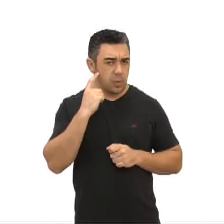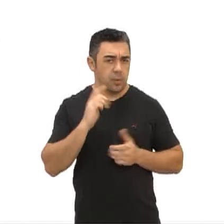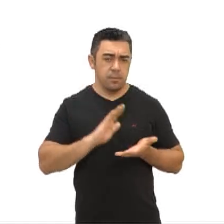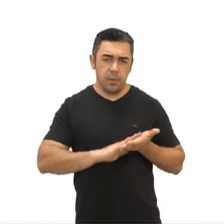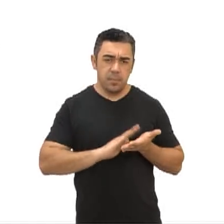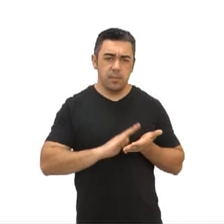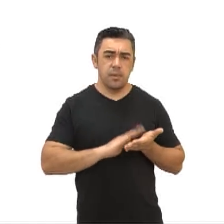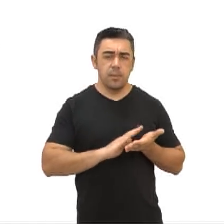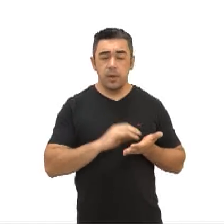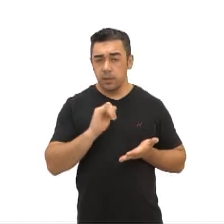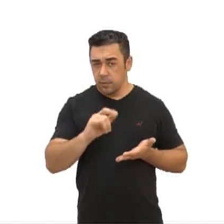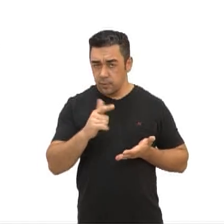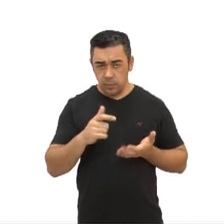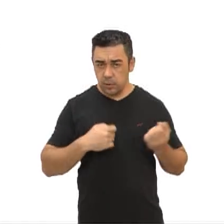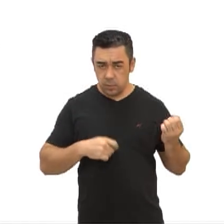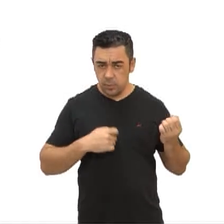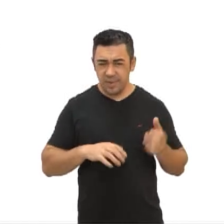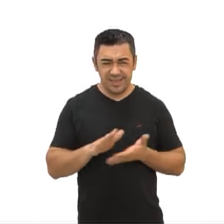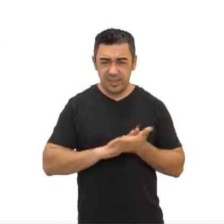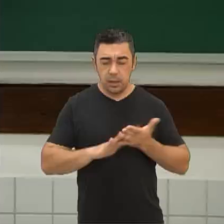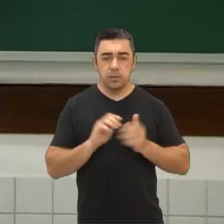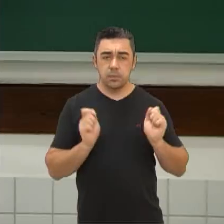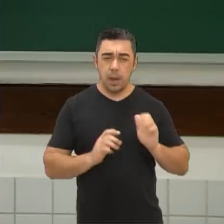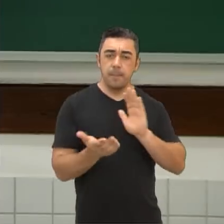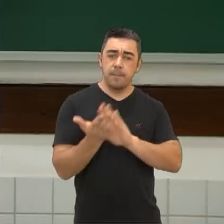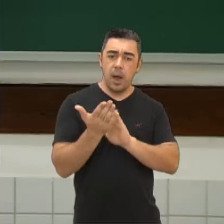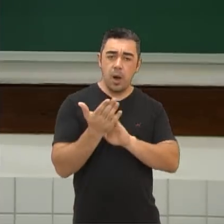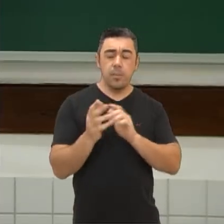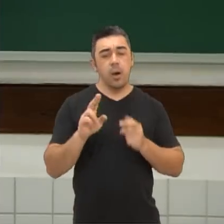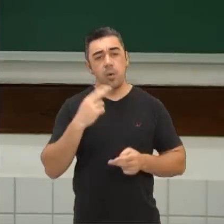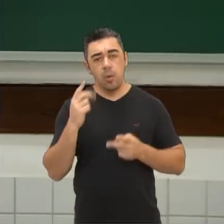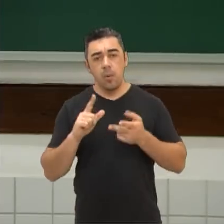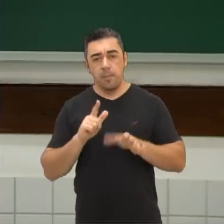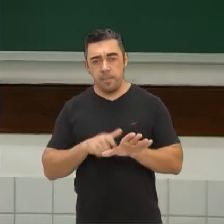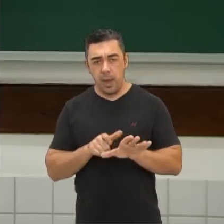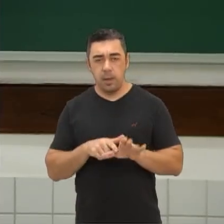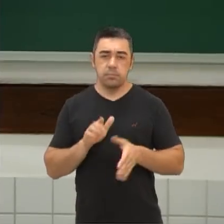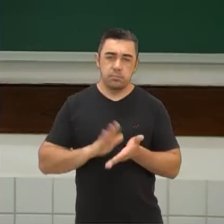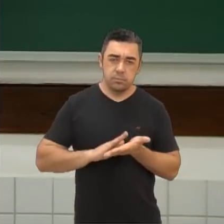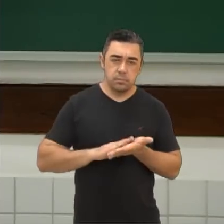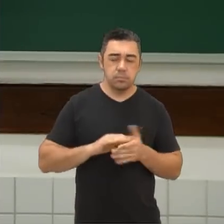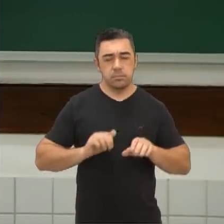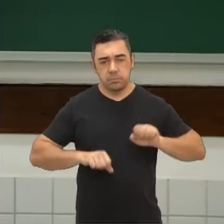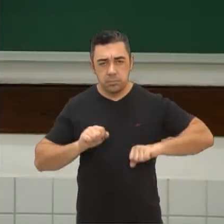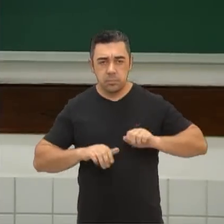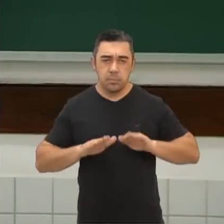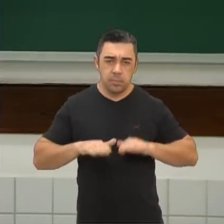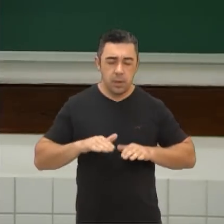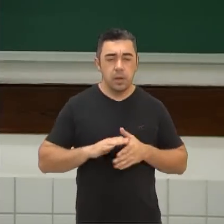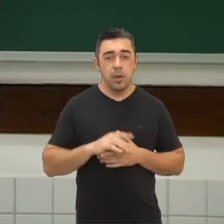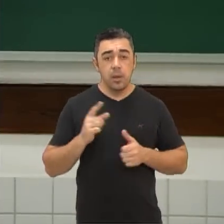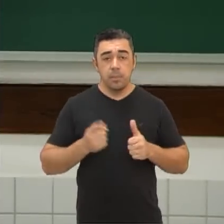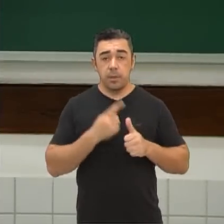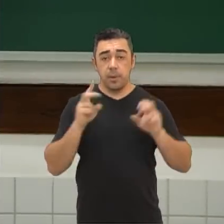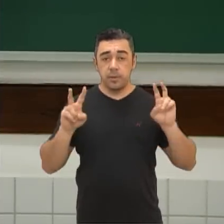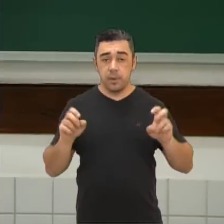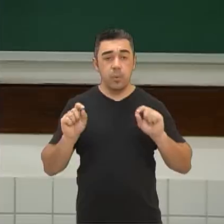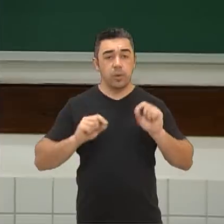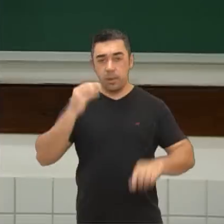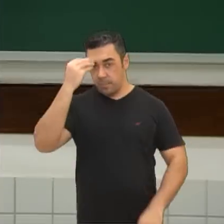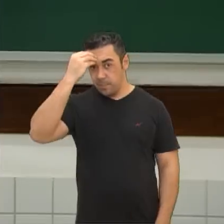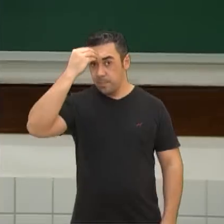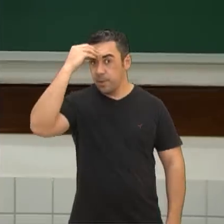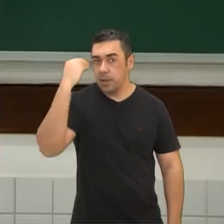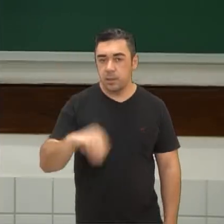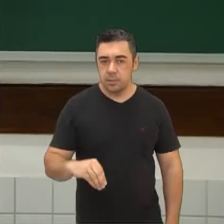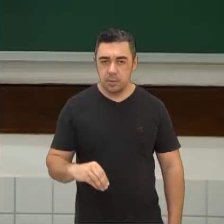vocês, chame algum familiar para uma embolada. Então, explique que vocês vão improvisar versos e o